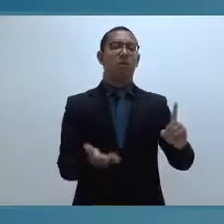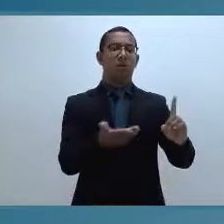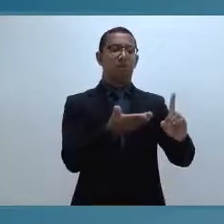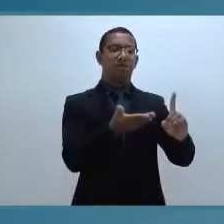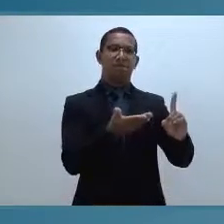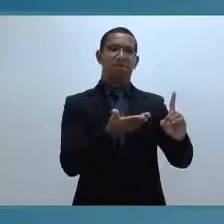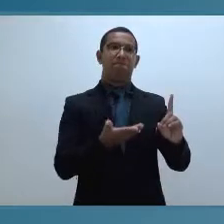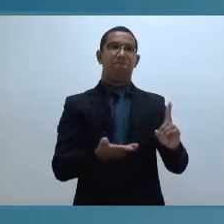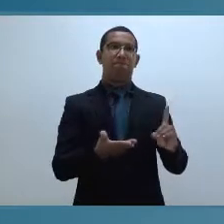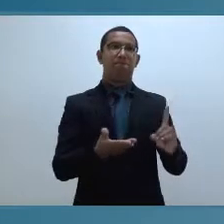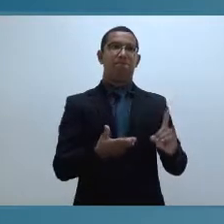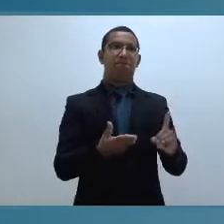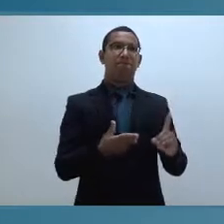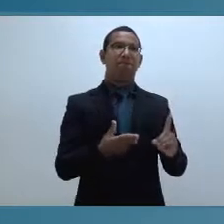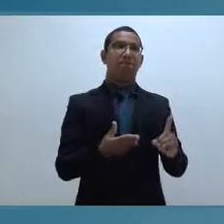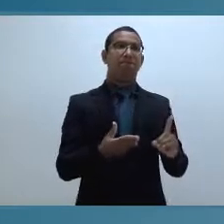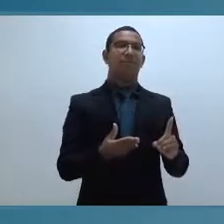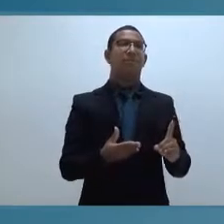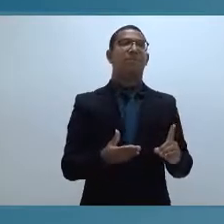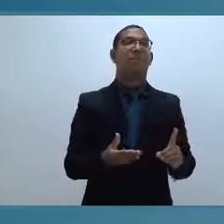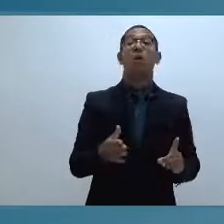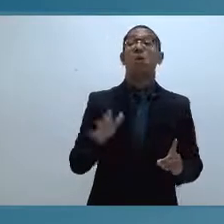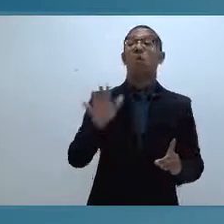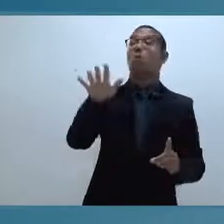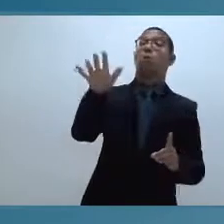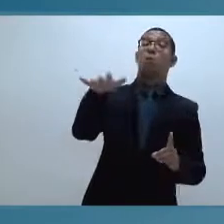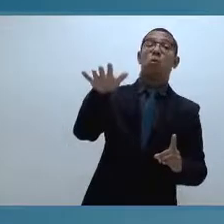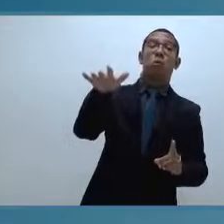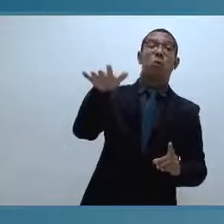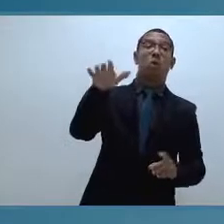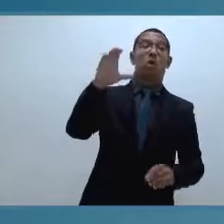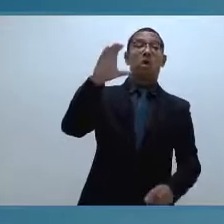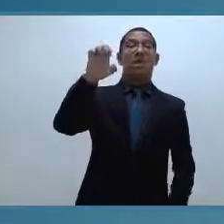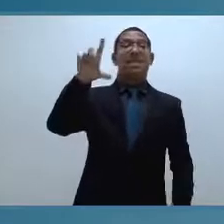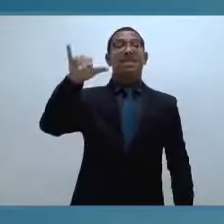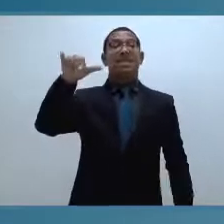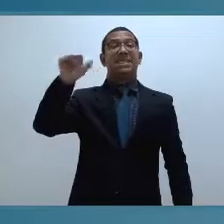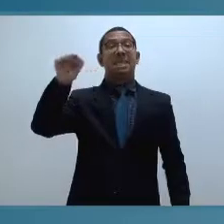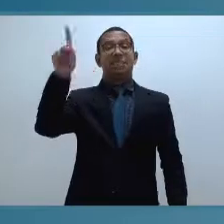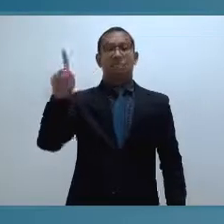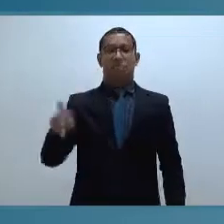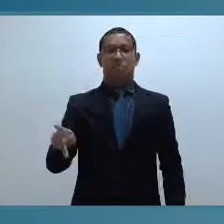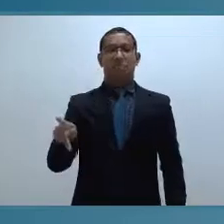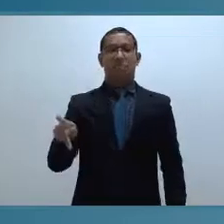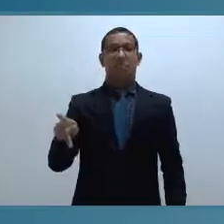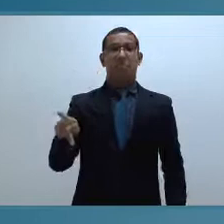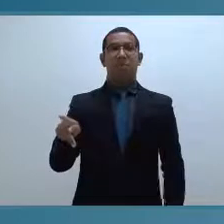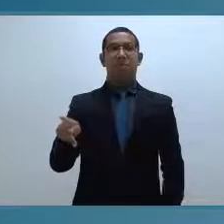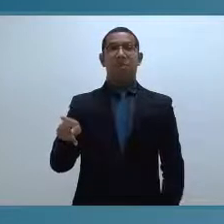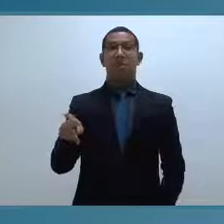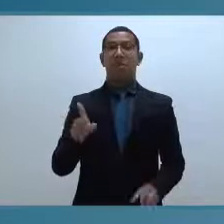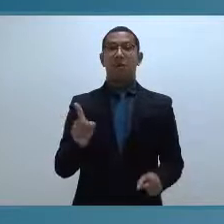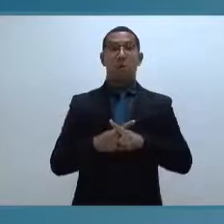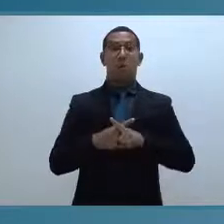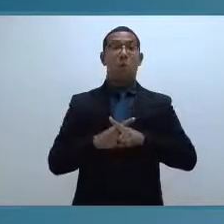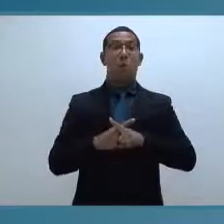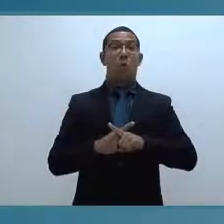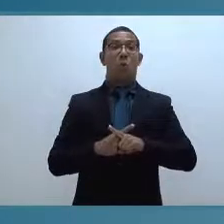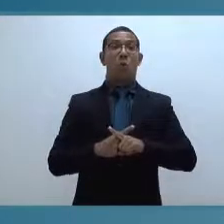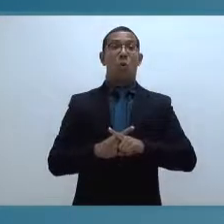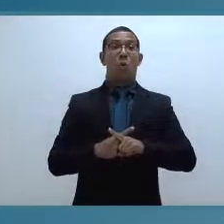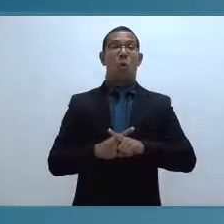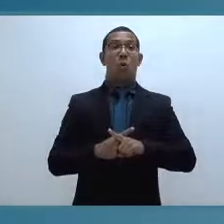Rosário, você. Desembargadora Célia. Sim. Desembargadora Célia. Sim. É, a divergência que eu defendi foi